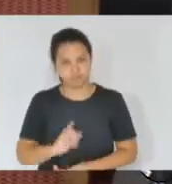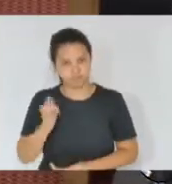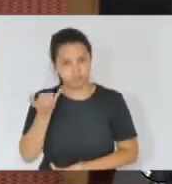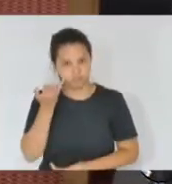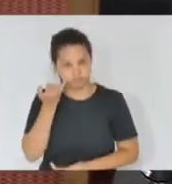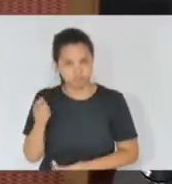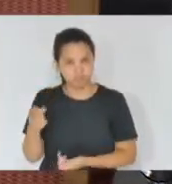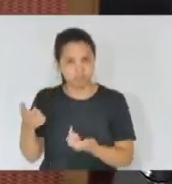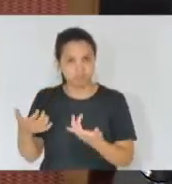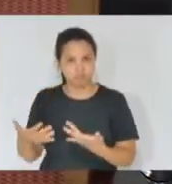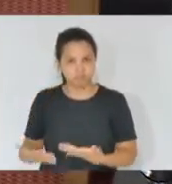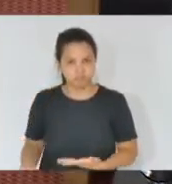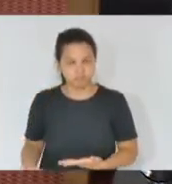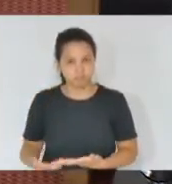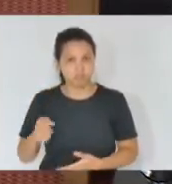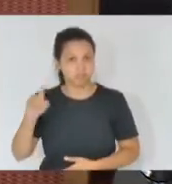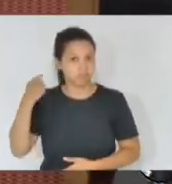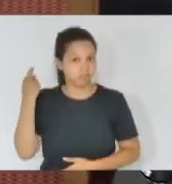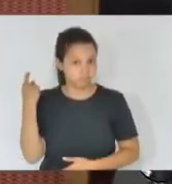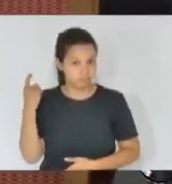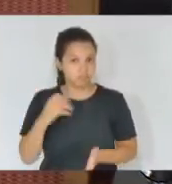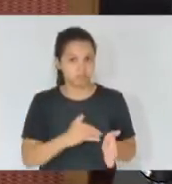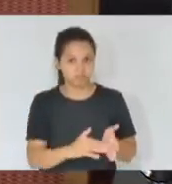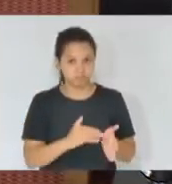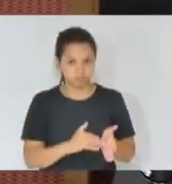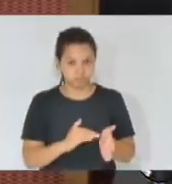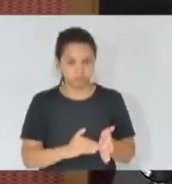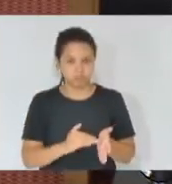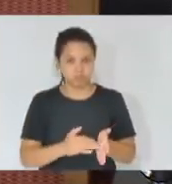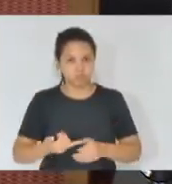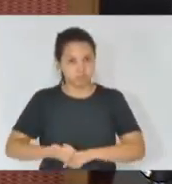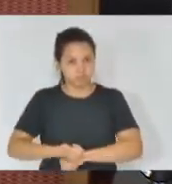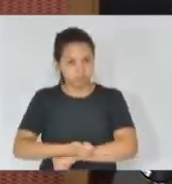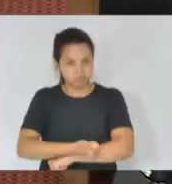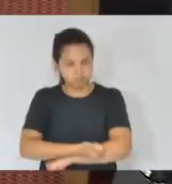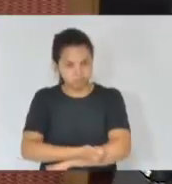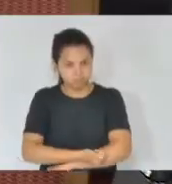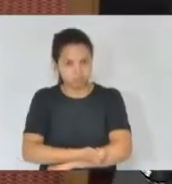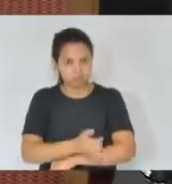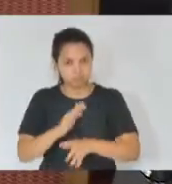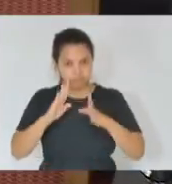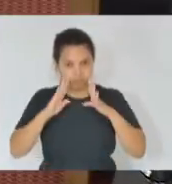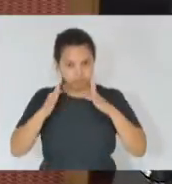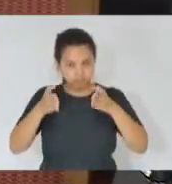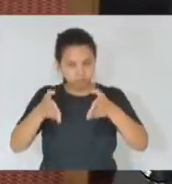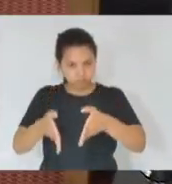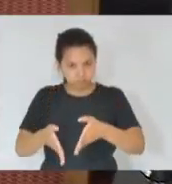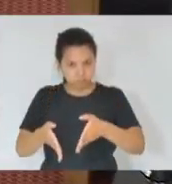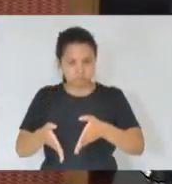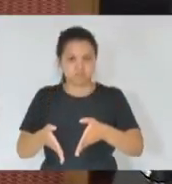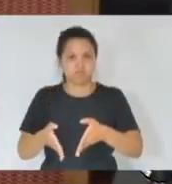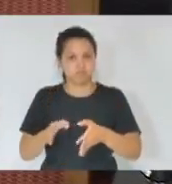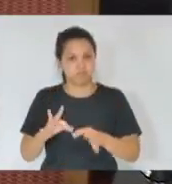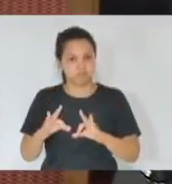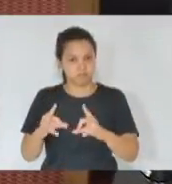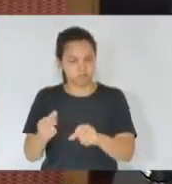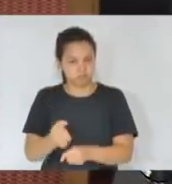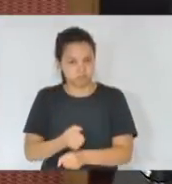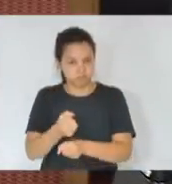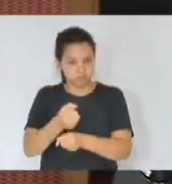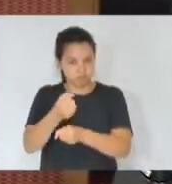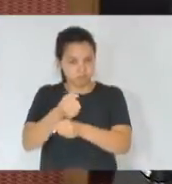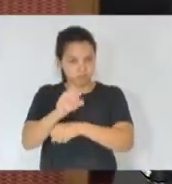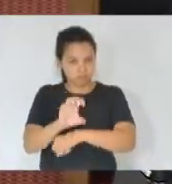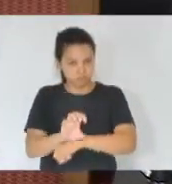de Infraestrutura, infelizmente, concentrou todas as obras do Estado e a estrutura da